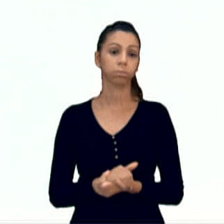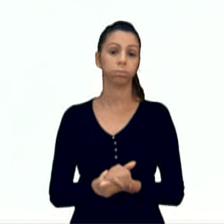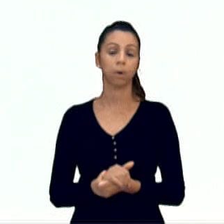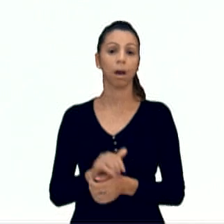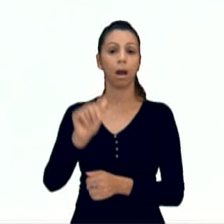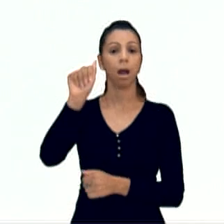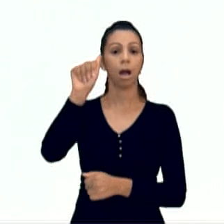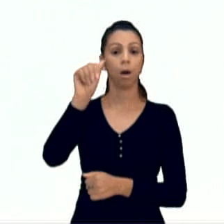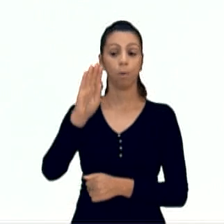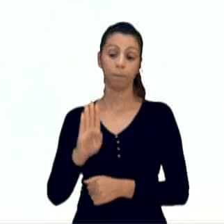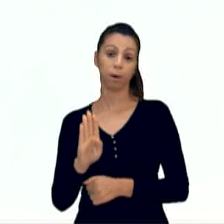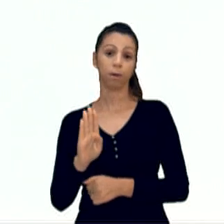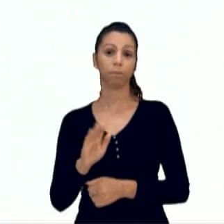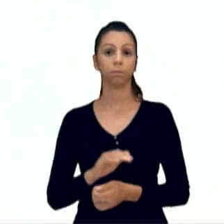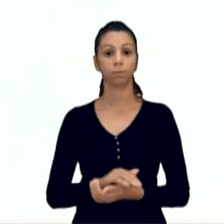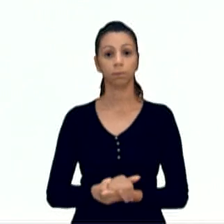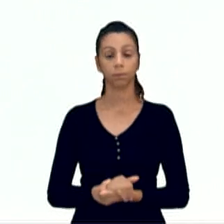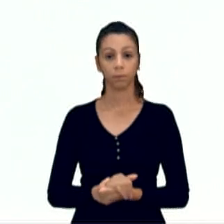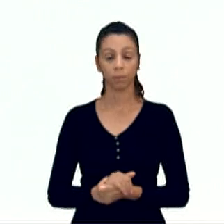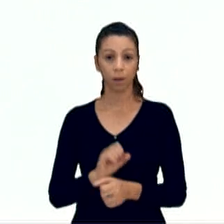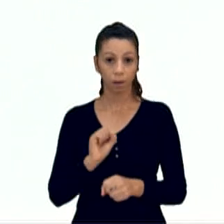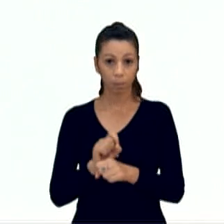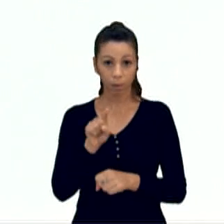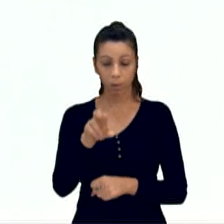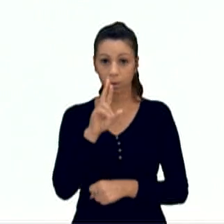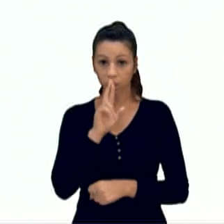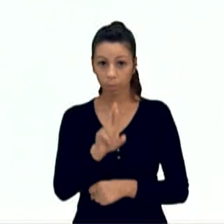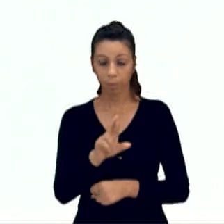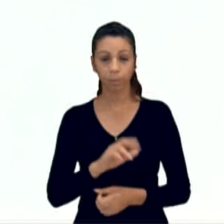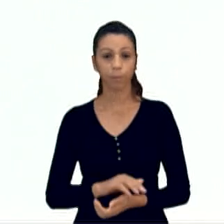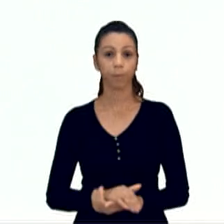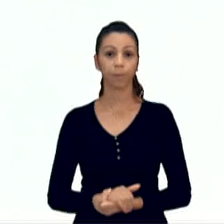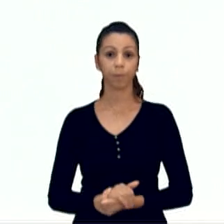uma necessidade? Aguardo vocês responderem.